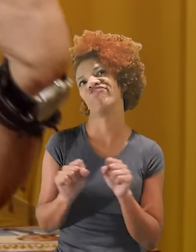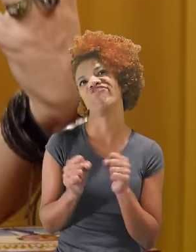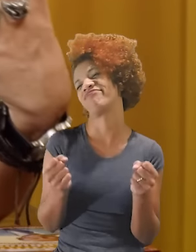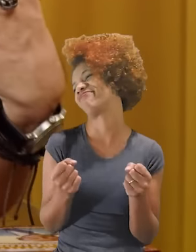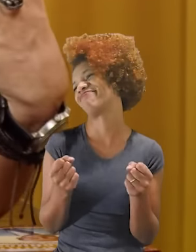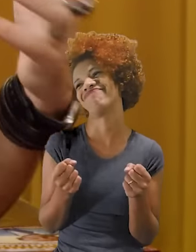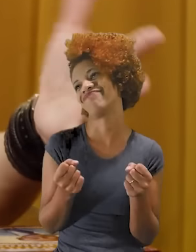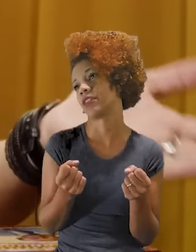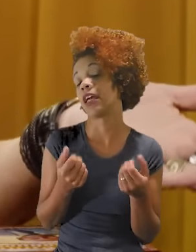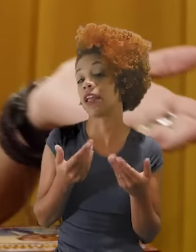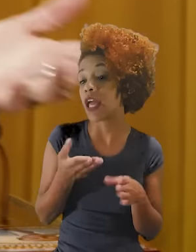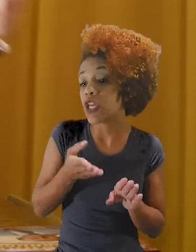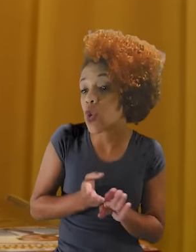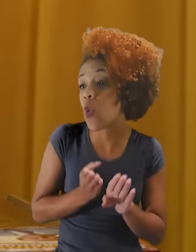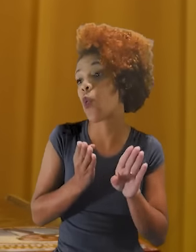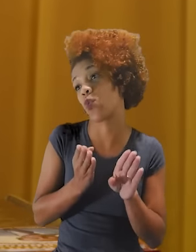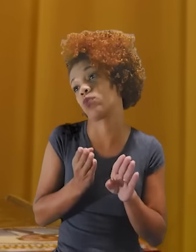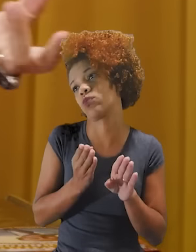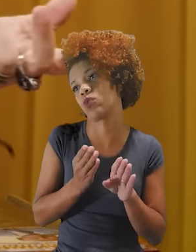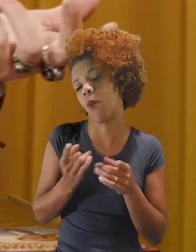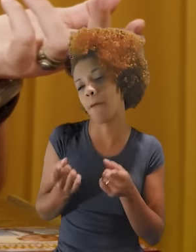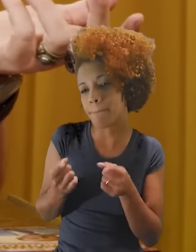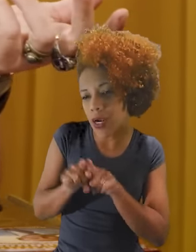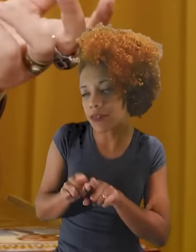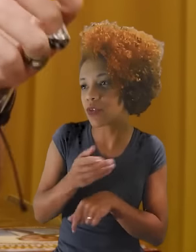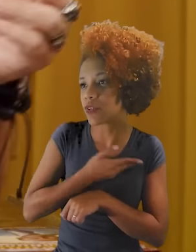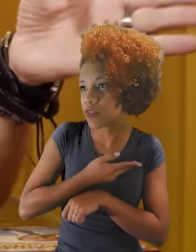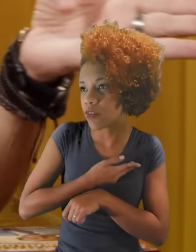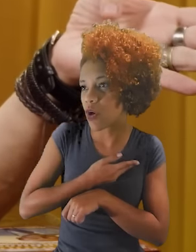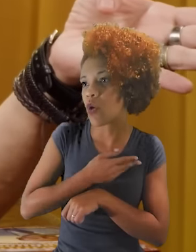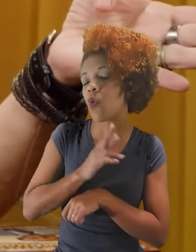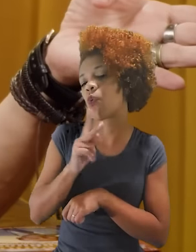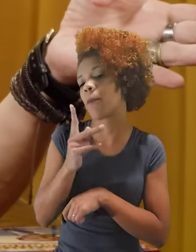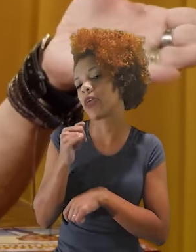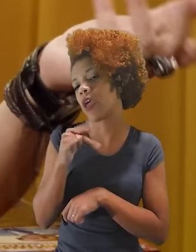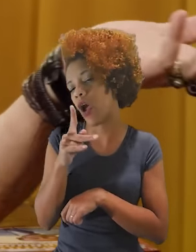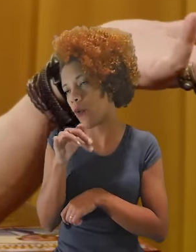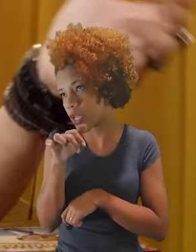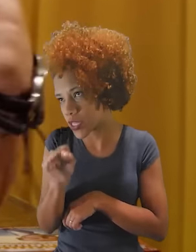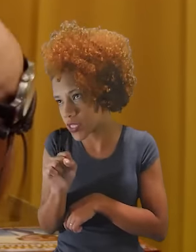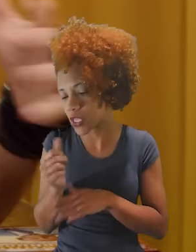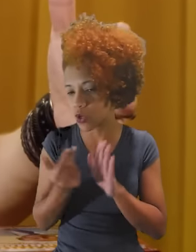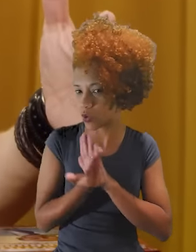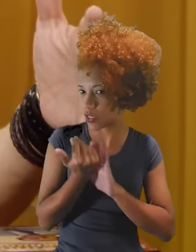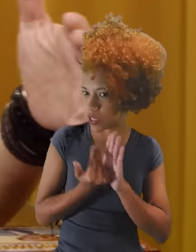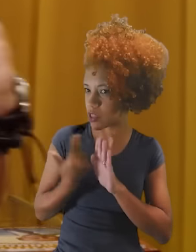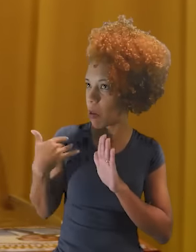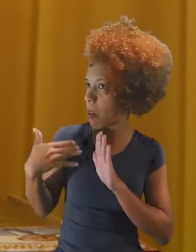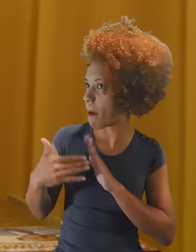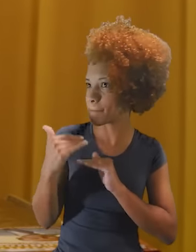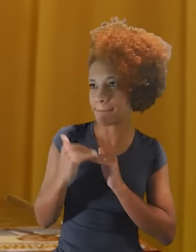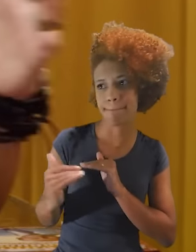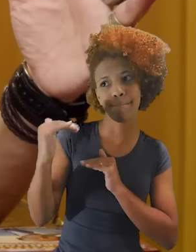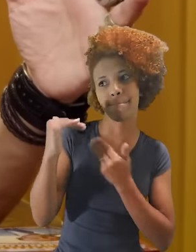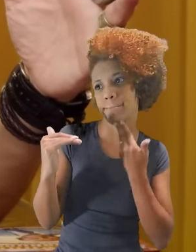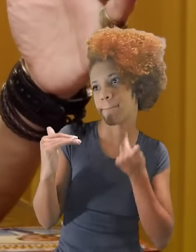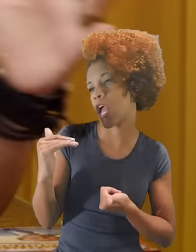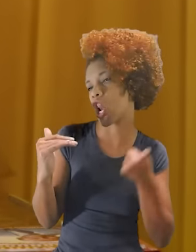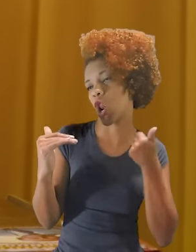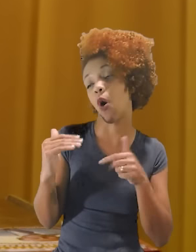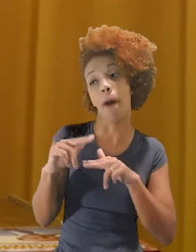dava muito certo. Foi aí que ele encontrou o grande parceiro da vida dele, que é o Ubi Aurex, que é um desenhista até hoje considerado o maior desenhista de todos os